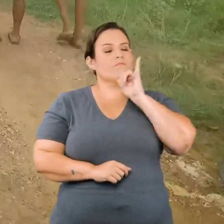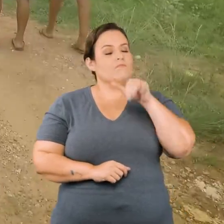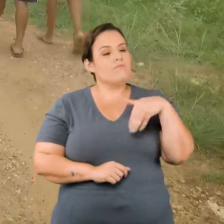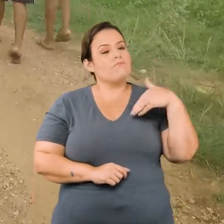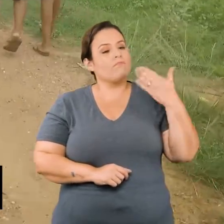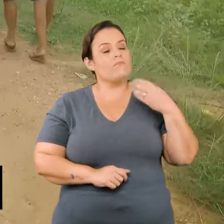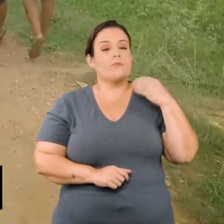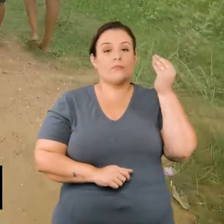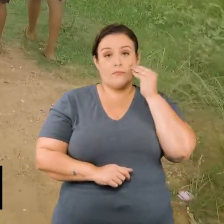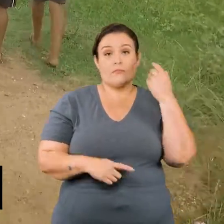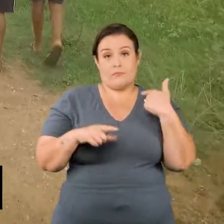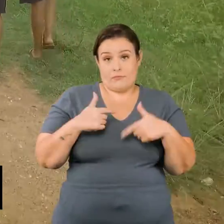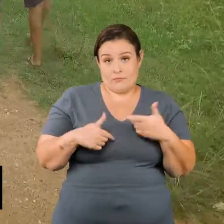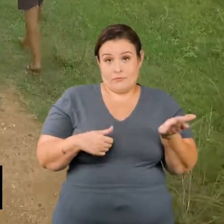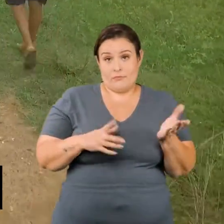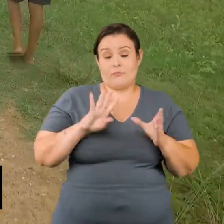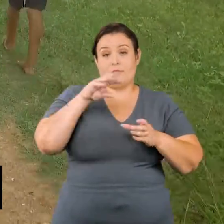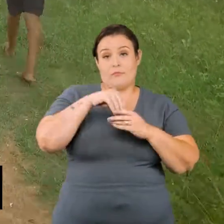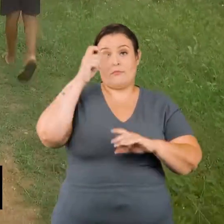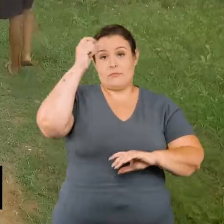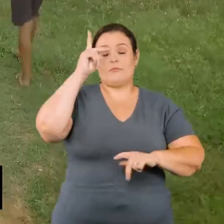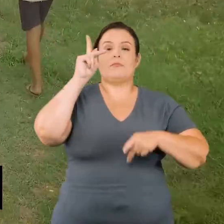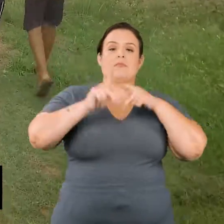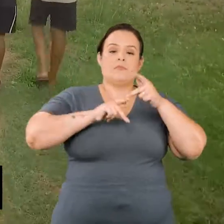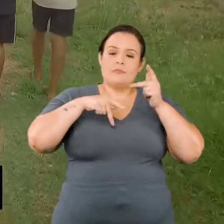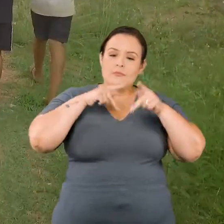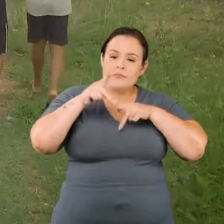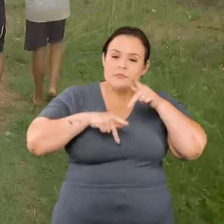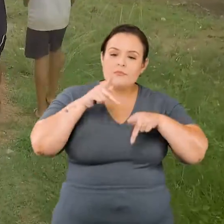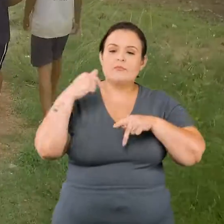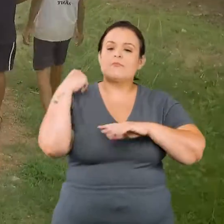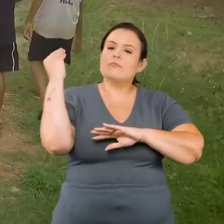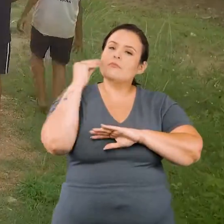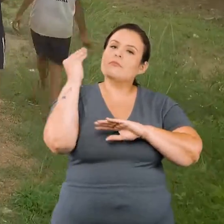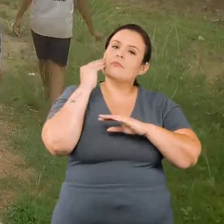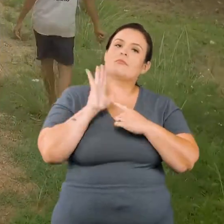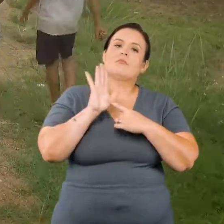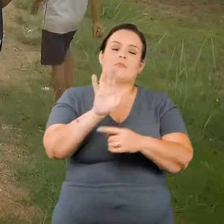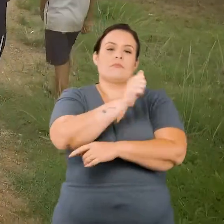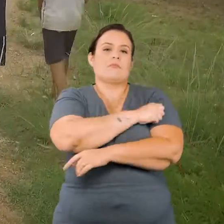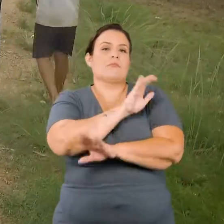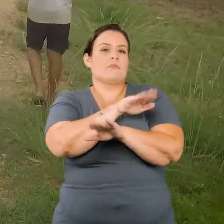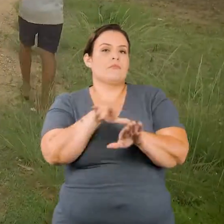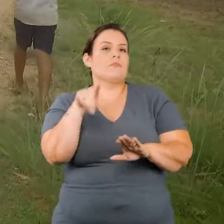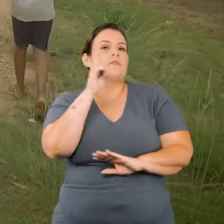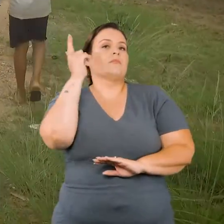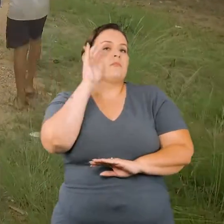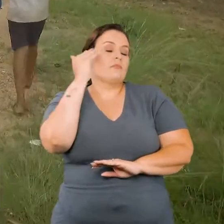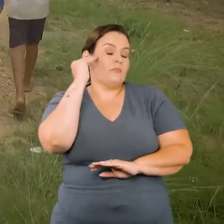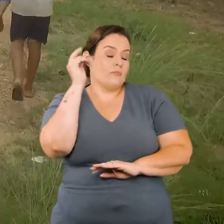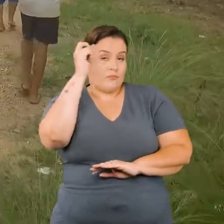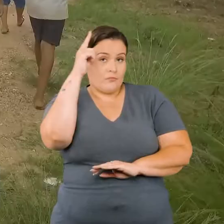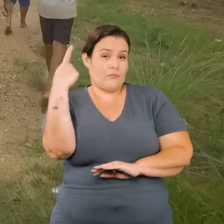e falei, poxa, eu vou tentar trabalhar isso dentro de cultura do povo. Vou tentar mostrar para o meu aluno, colocar